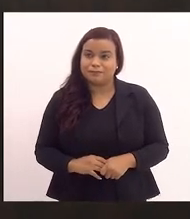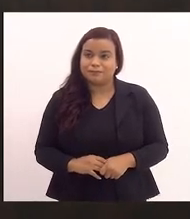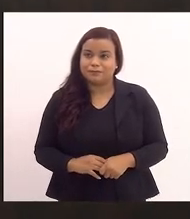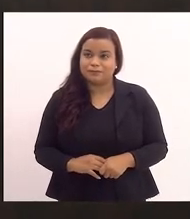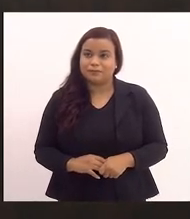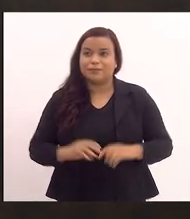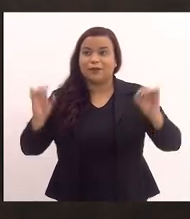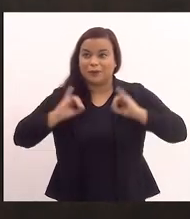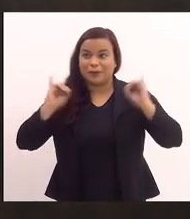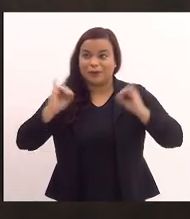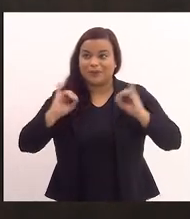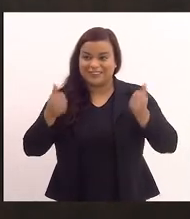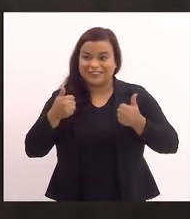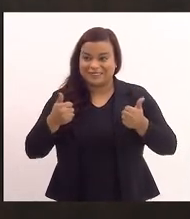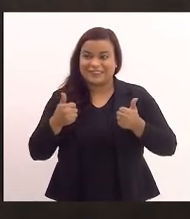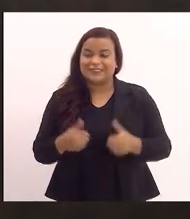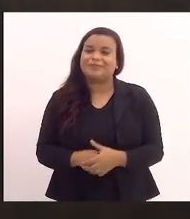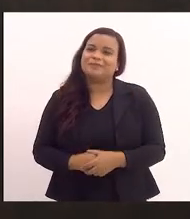Olá.